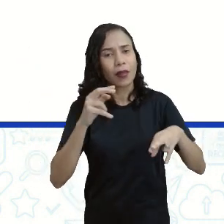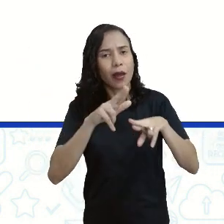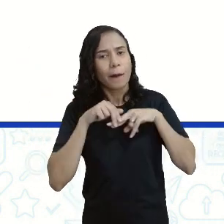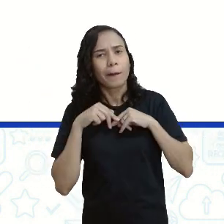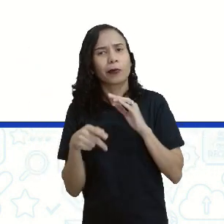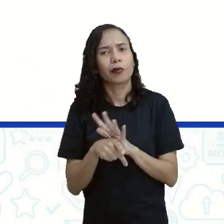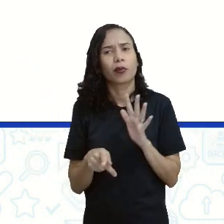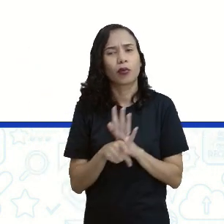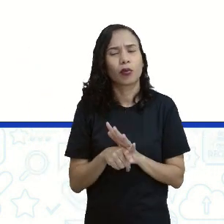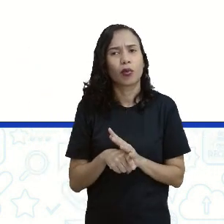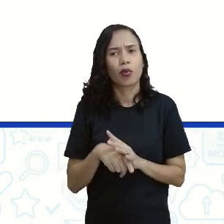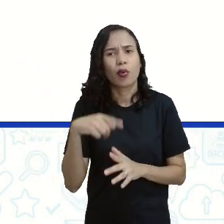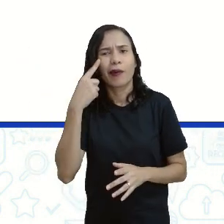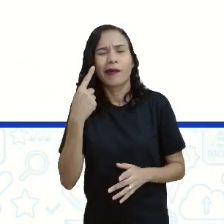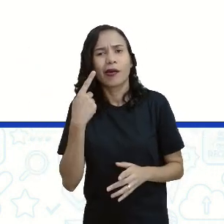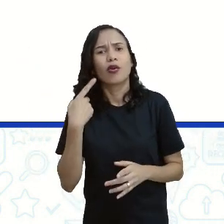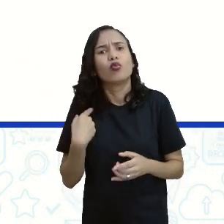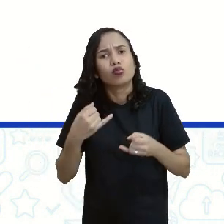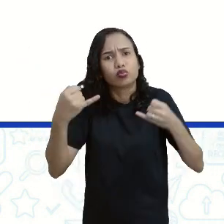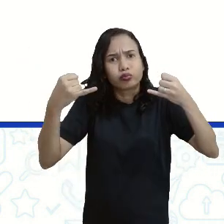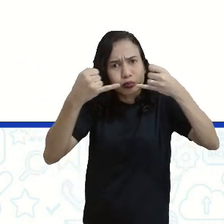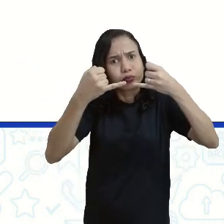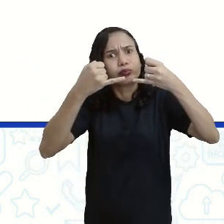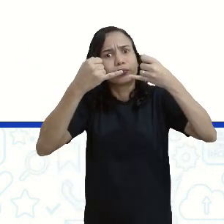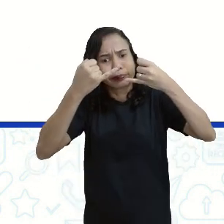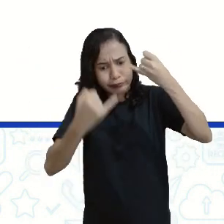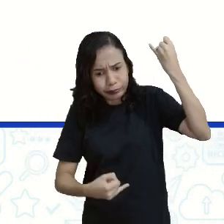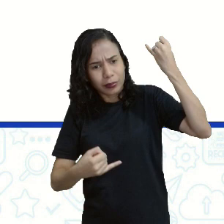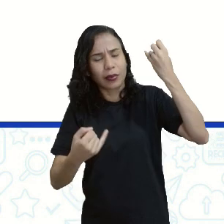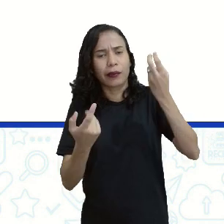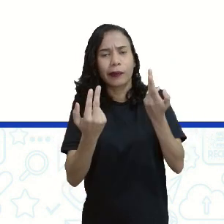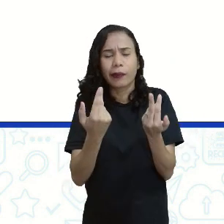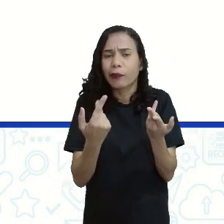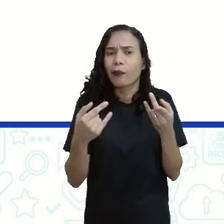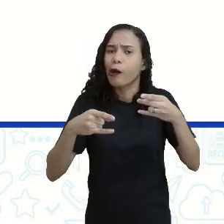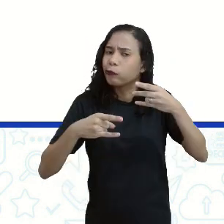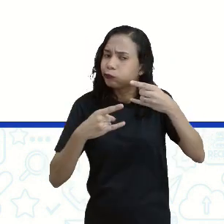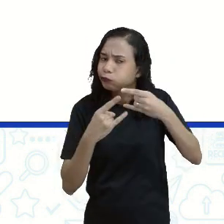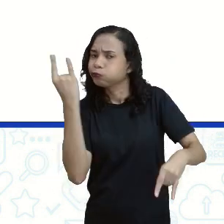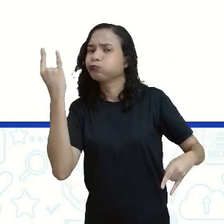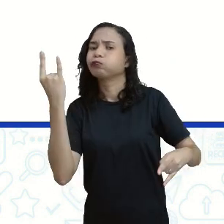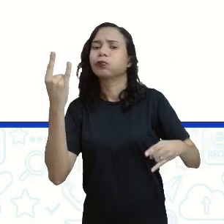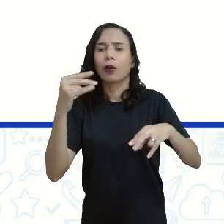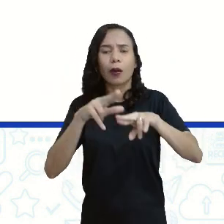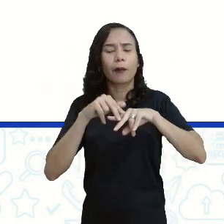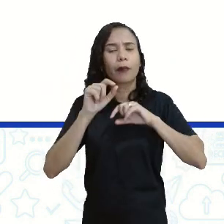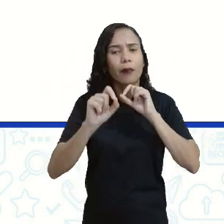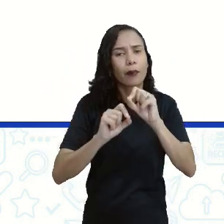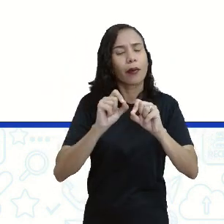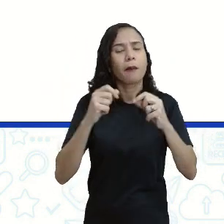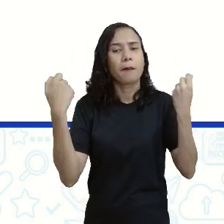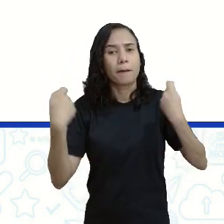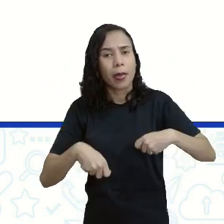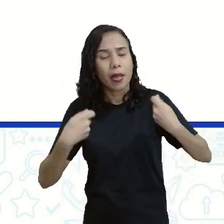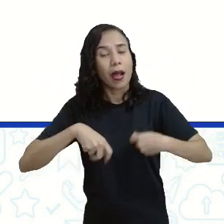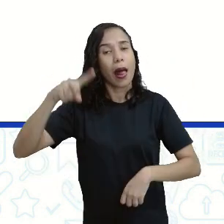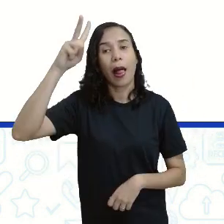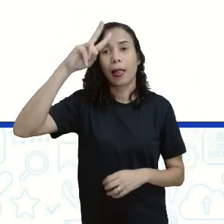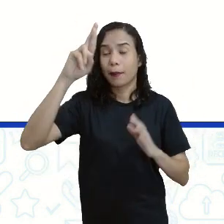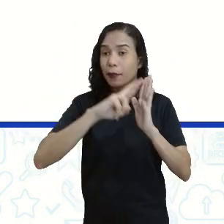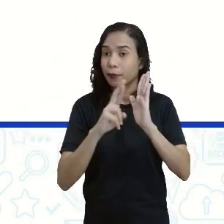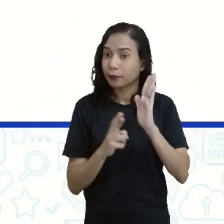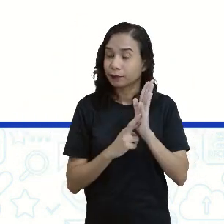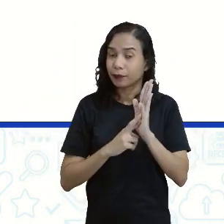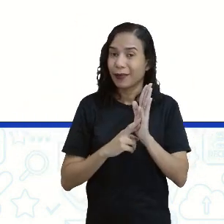E polo sul com polo sul, professora? A mesma coisa, tá certo? Repulsão. Então, a gente tem que lembrar dessa regrinha